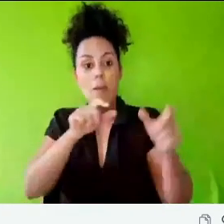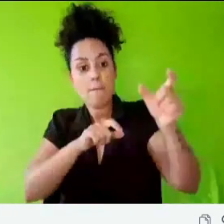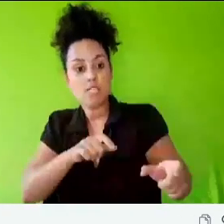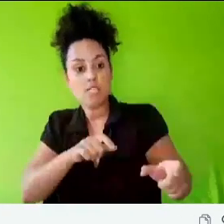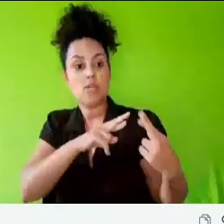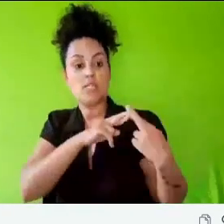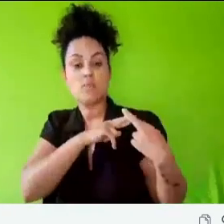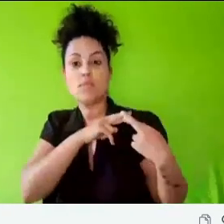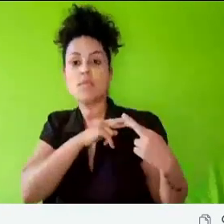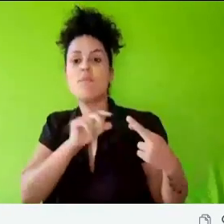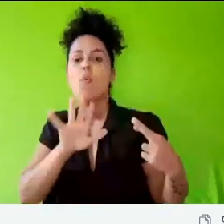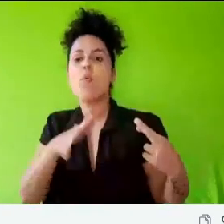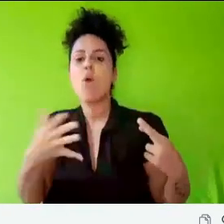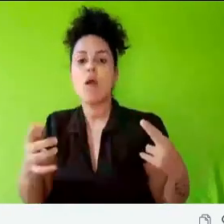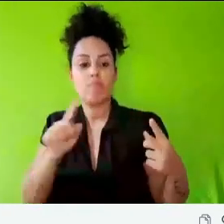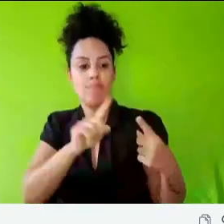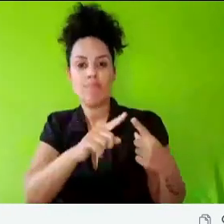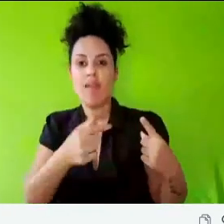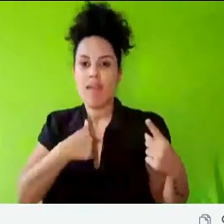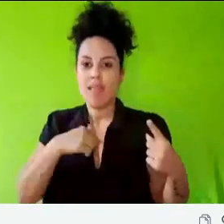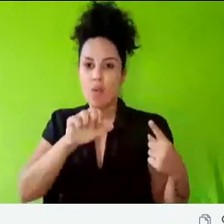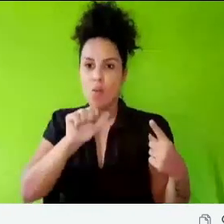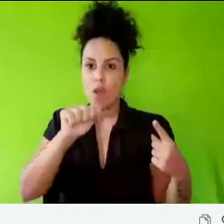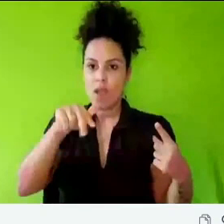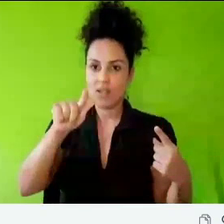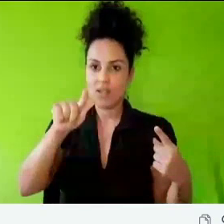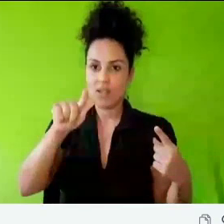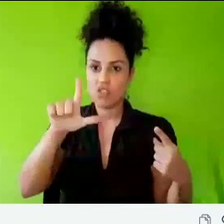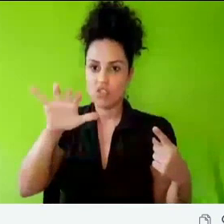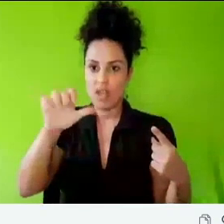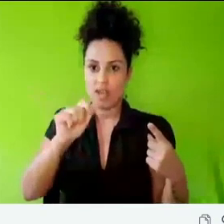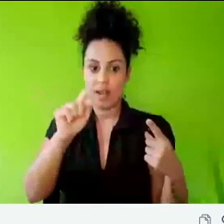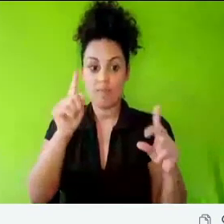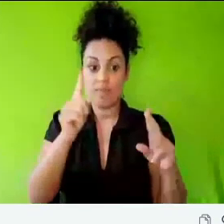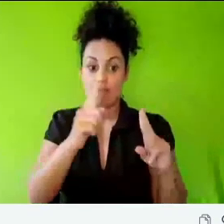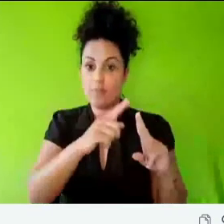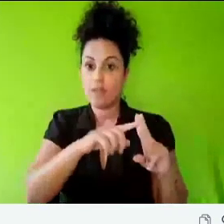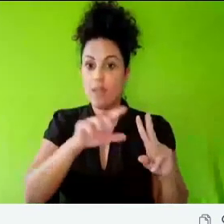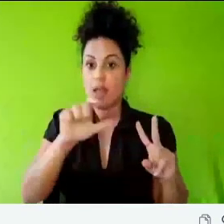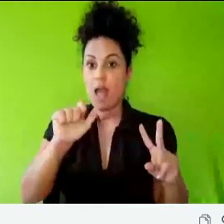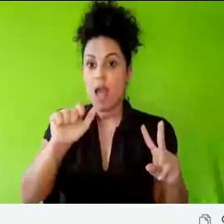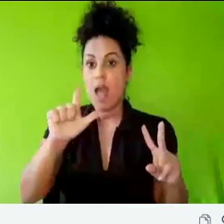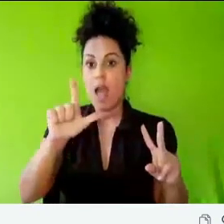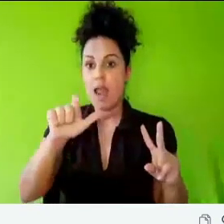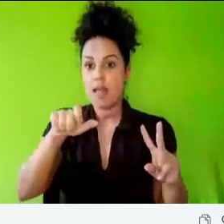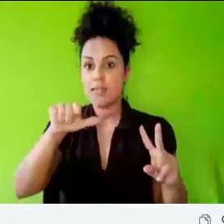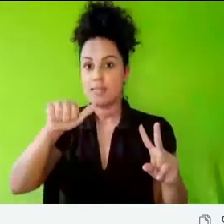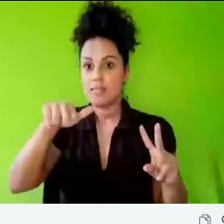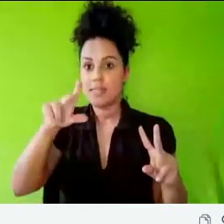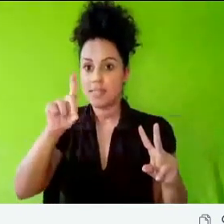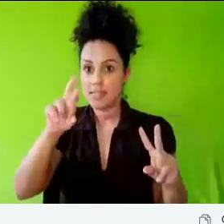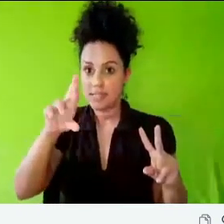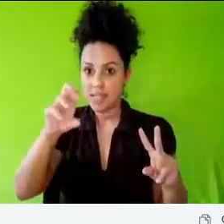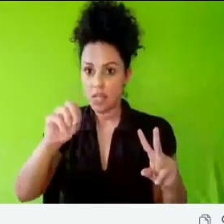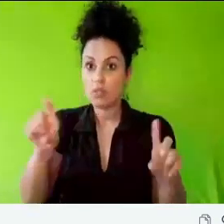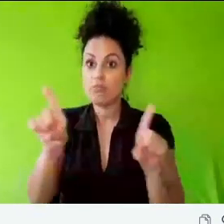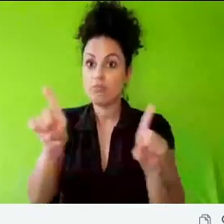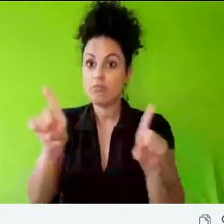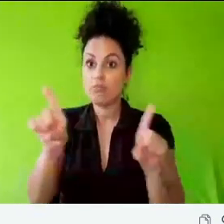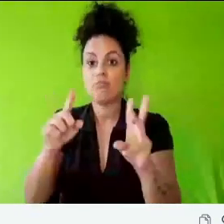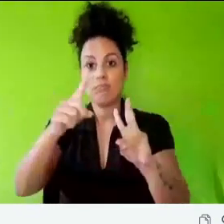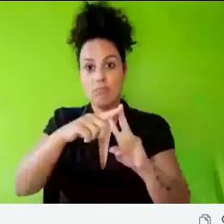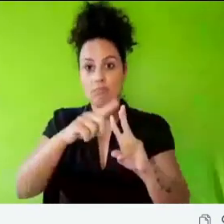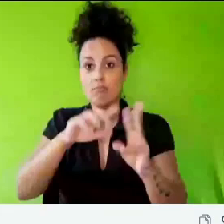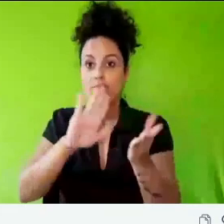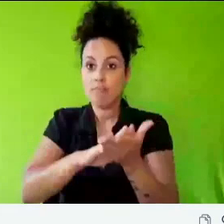servidores: eu, Angélica Andrade, e Alexandro Silva, com a participação da intérprete de Libras, Cláudia